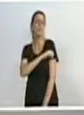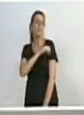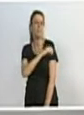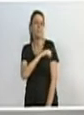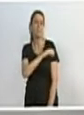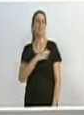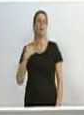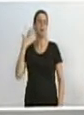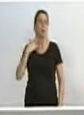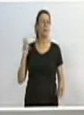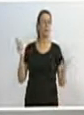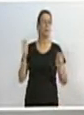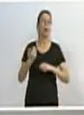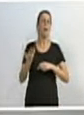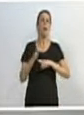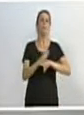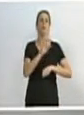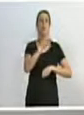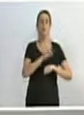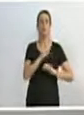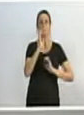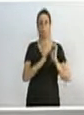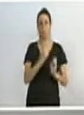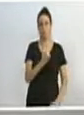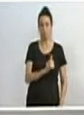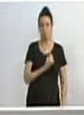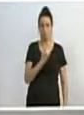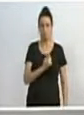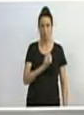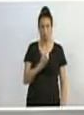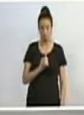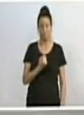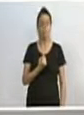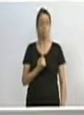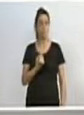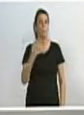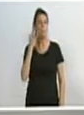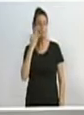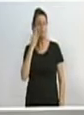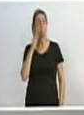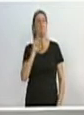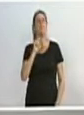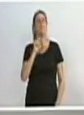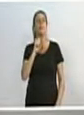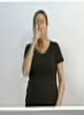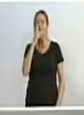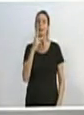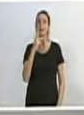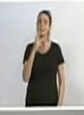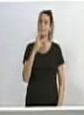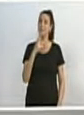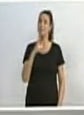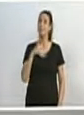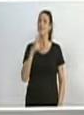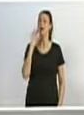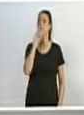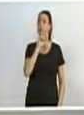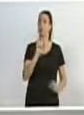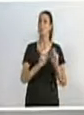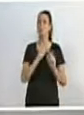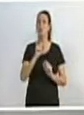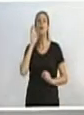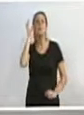ajudá-lo. Mas nós temos que, eu acho que um pouco mais difícil vai ser conscientizá-los. Porque eles vivem assim,